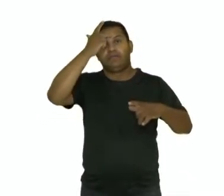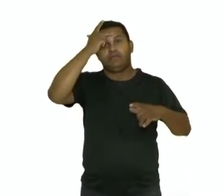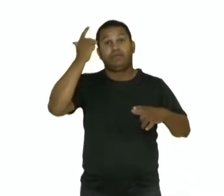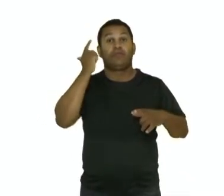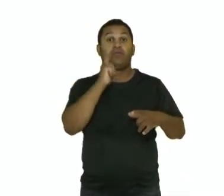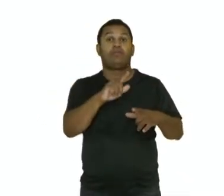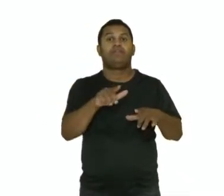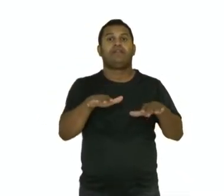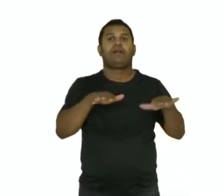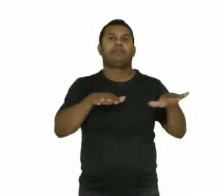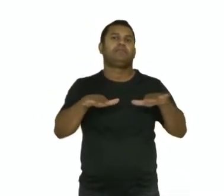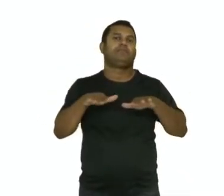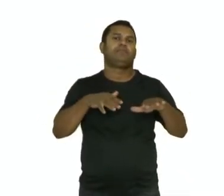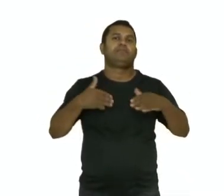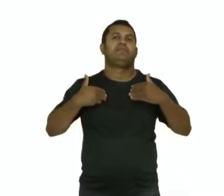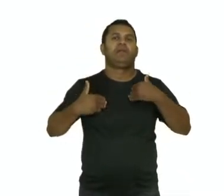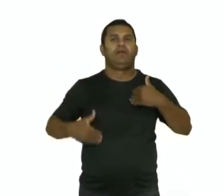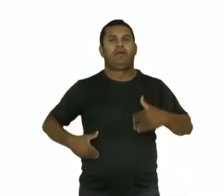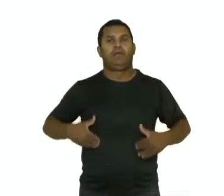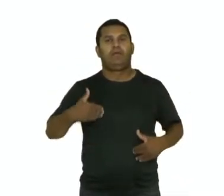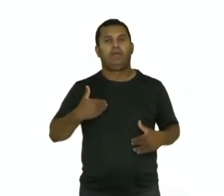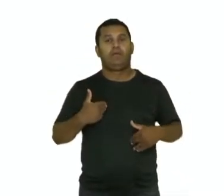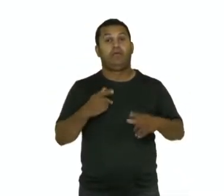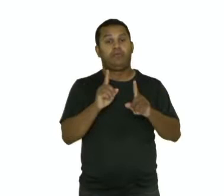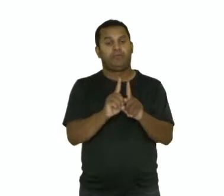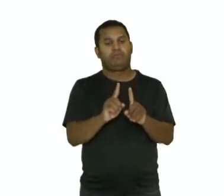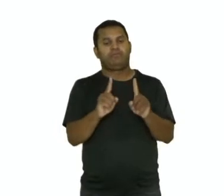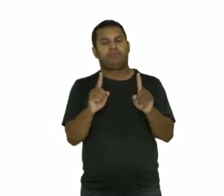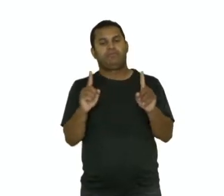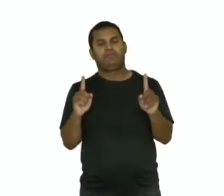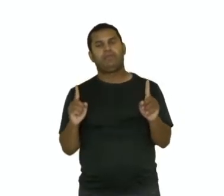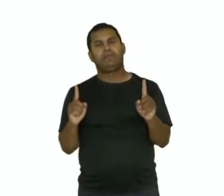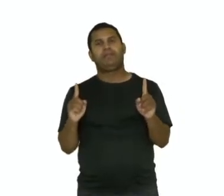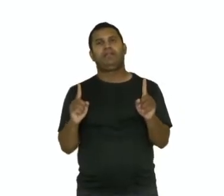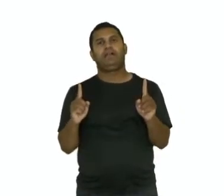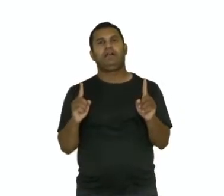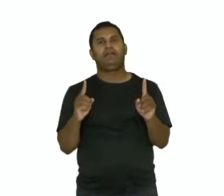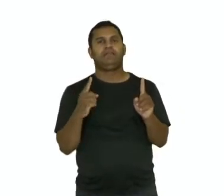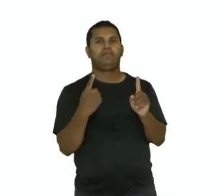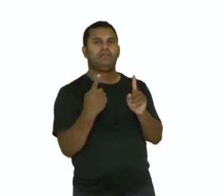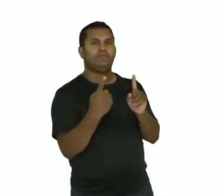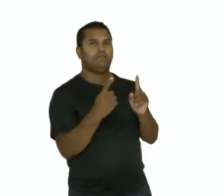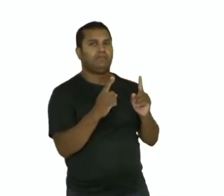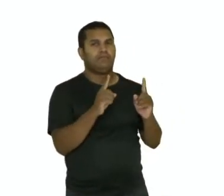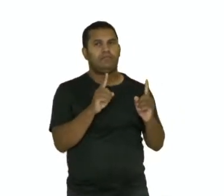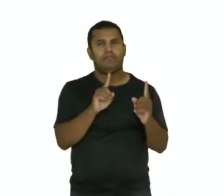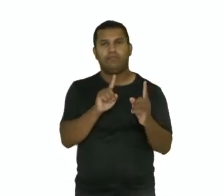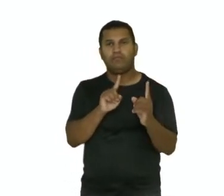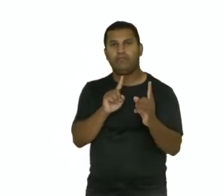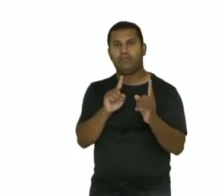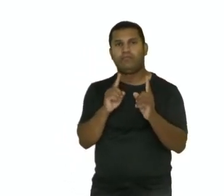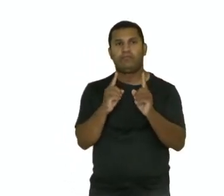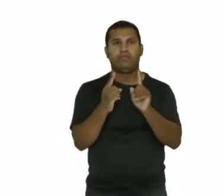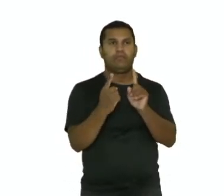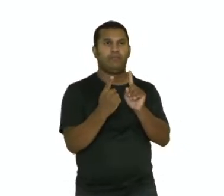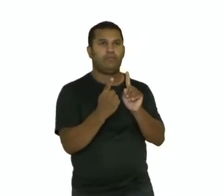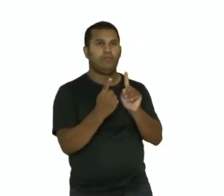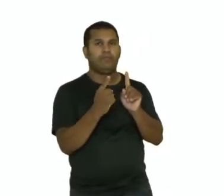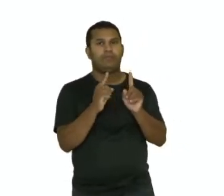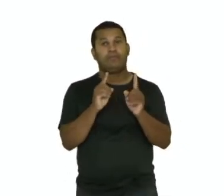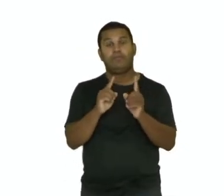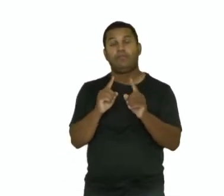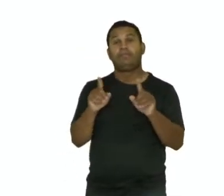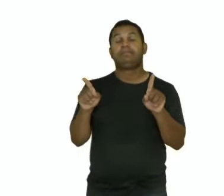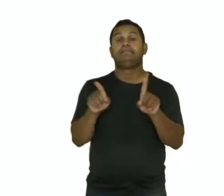por mais que ela possa ser dançada em casais, sempre o casal mantendo uma certa distância. Ela também pode